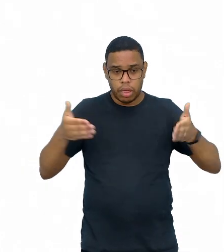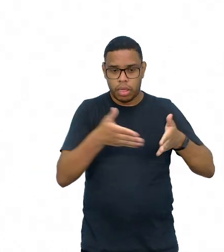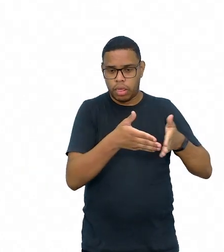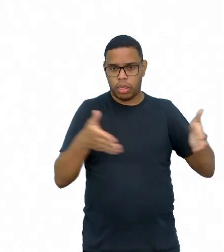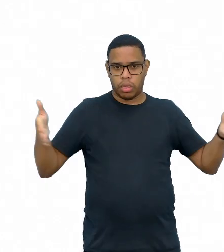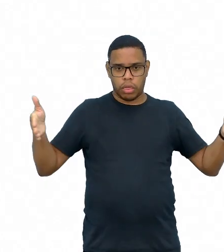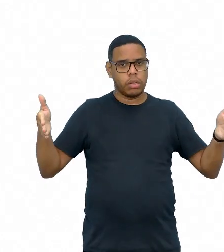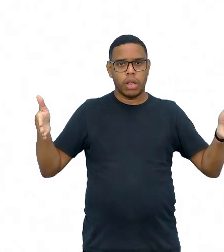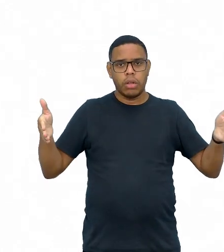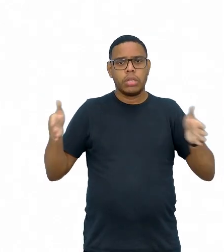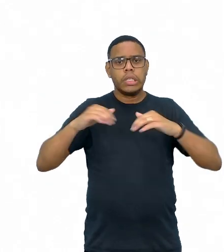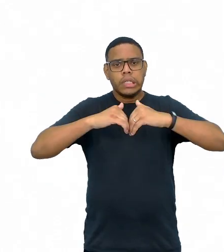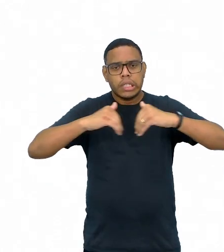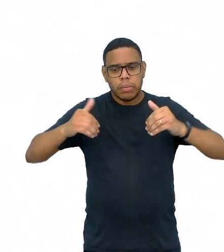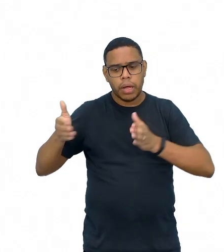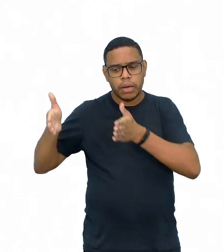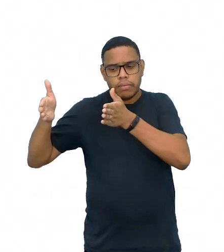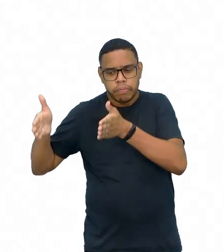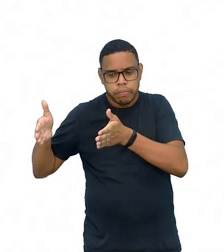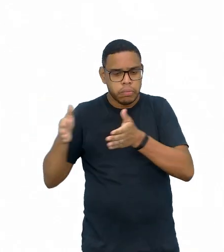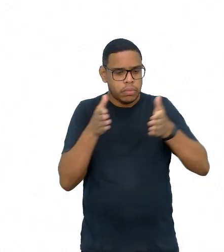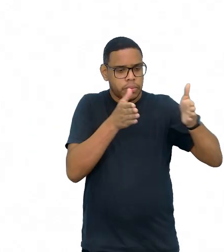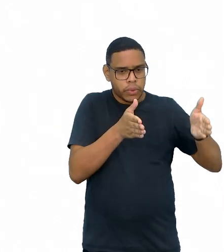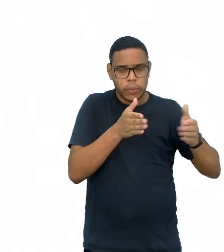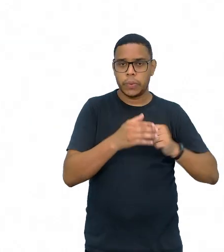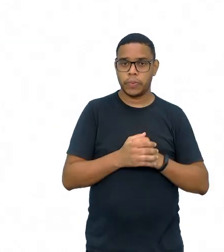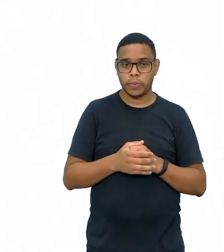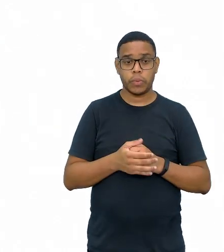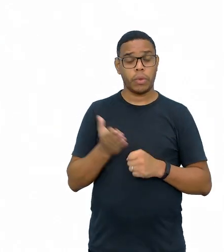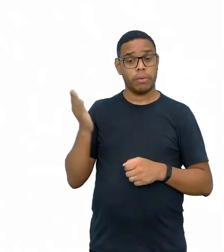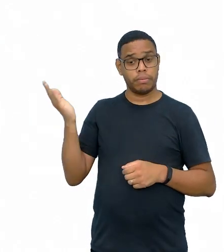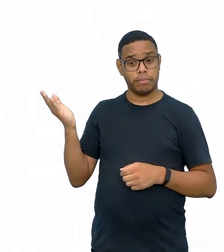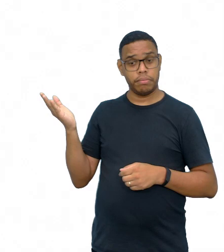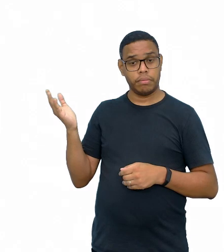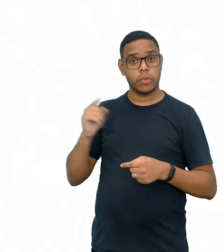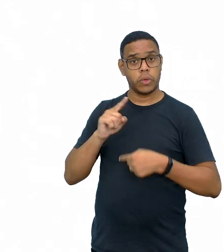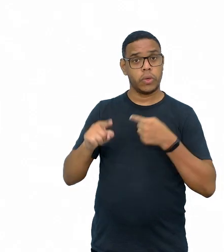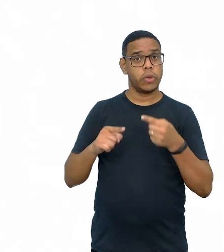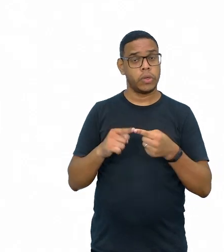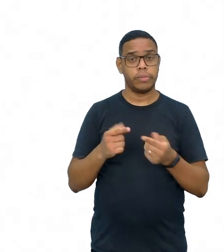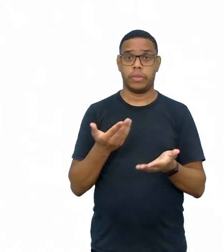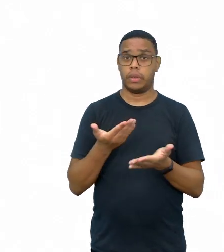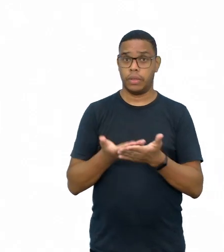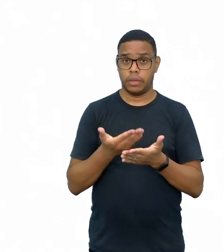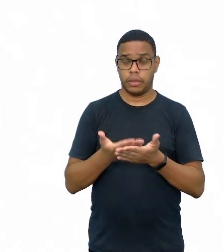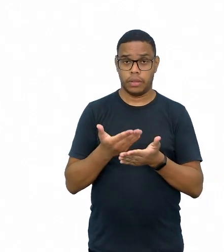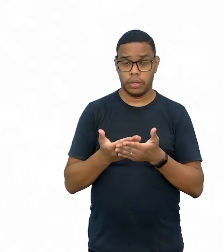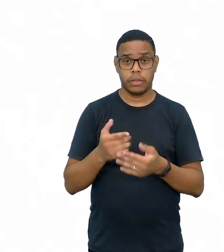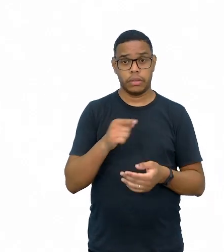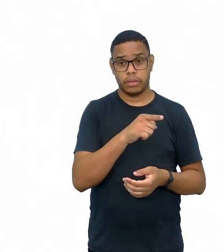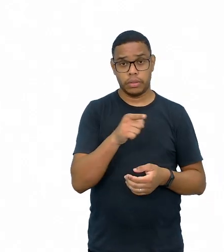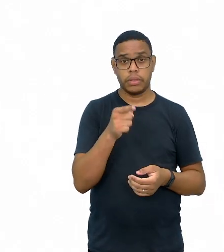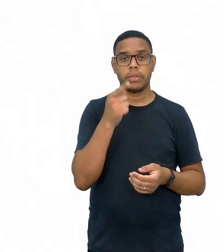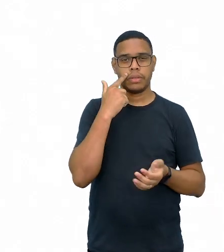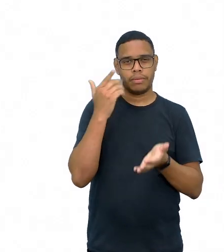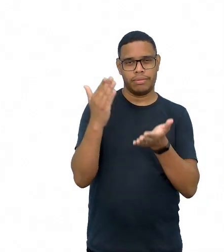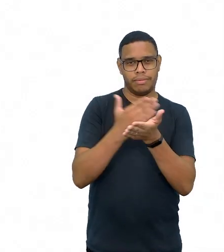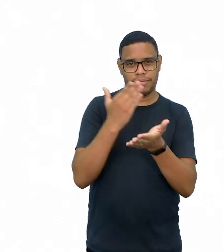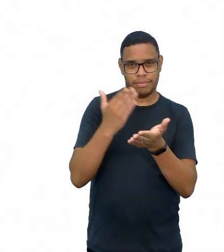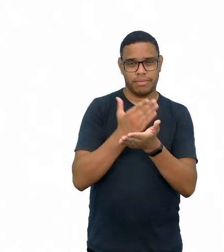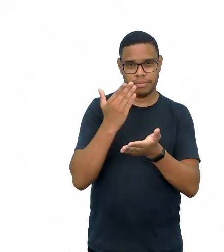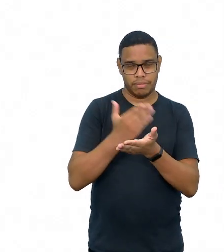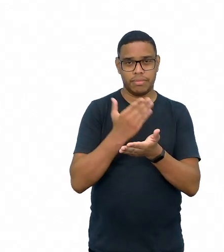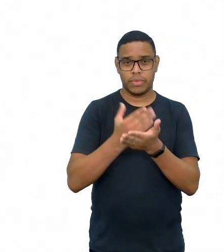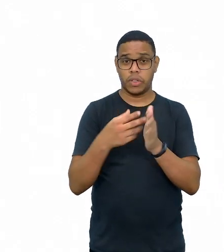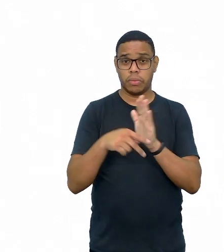E aí eu trago aqui os objetivos dessas aulas, né? Se vocês folhearem aí o caderno